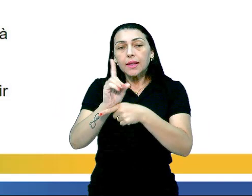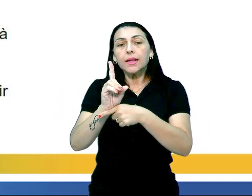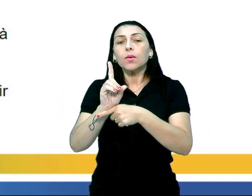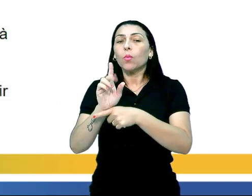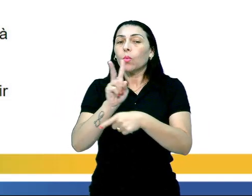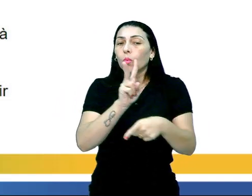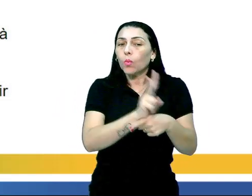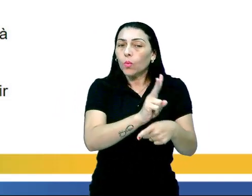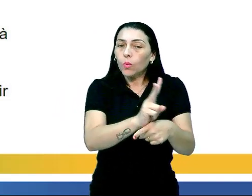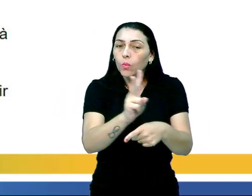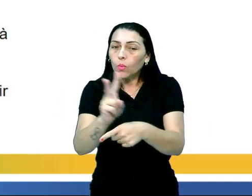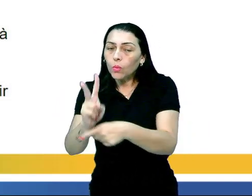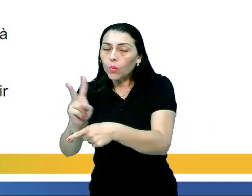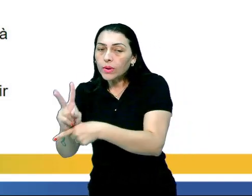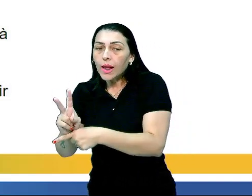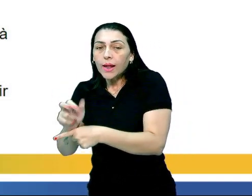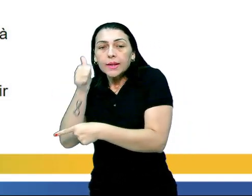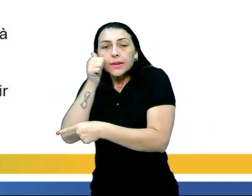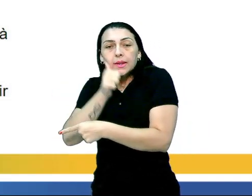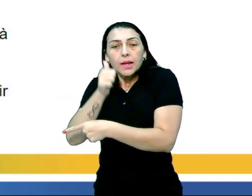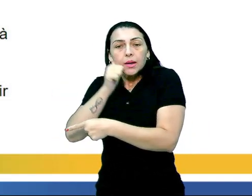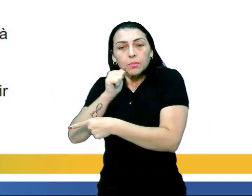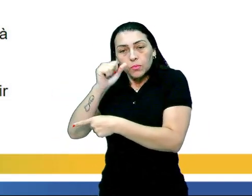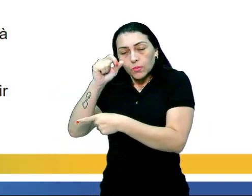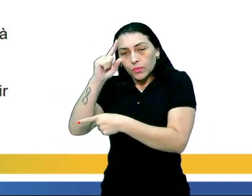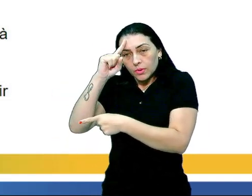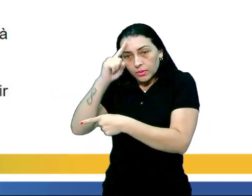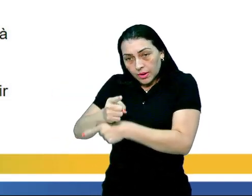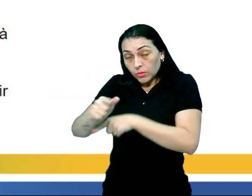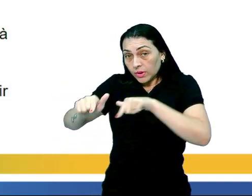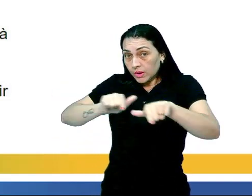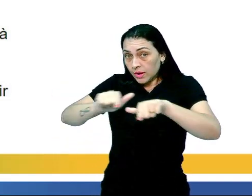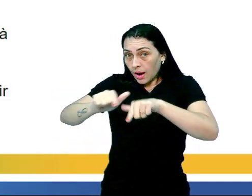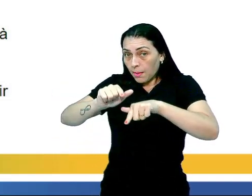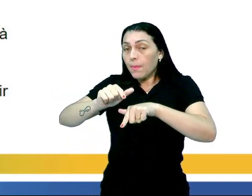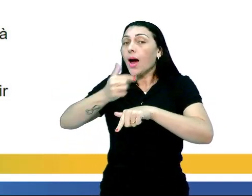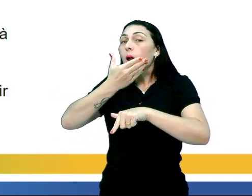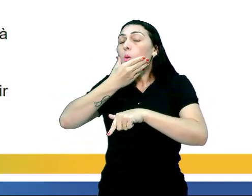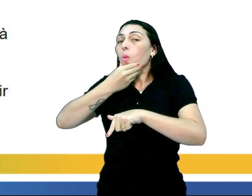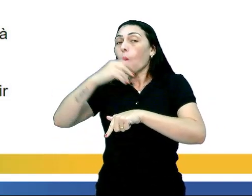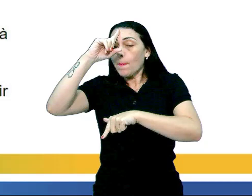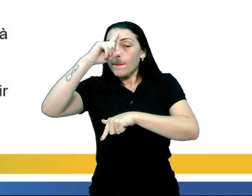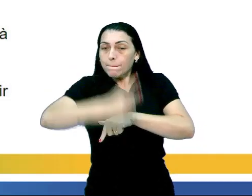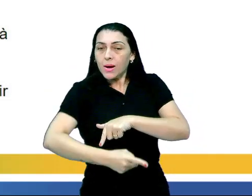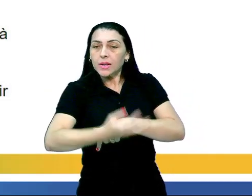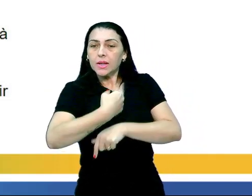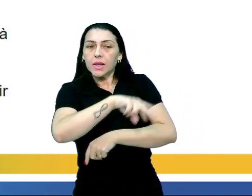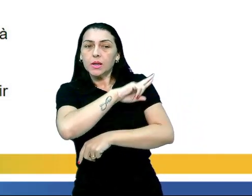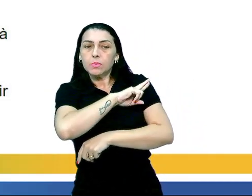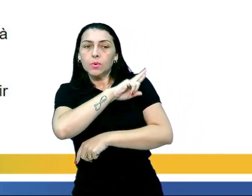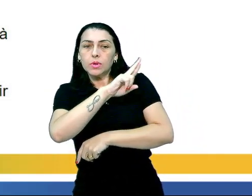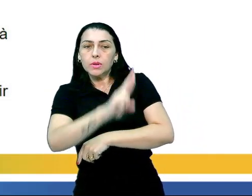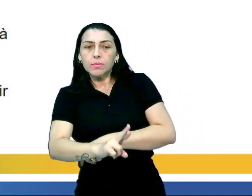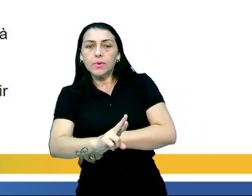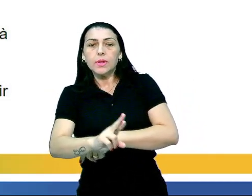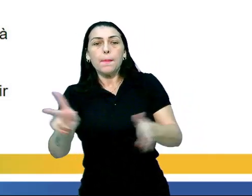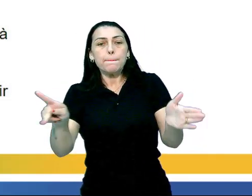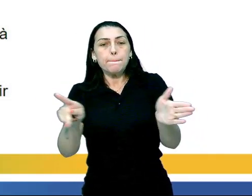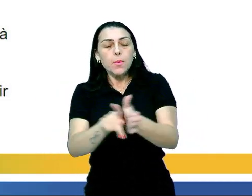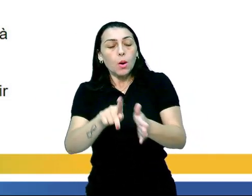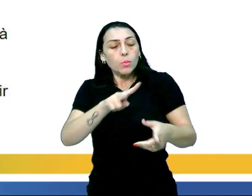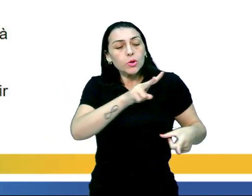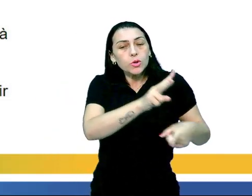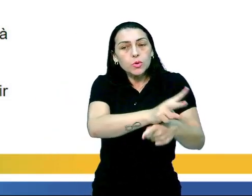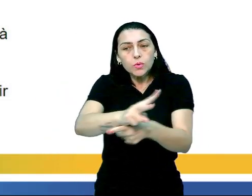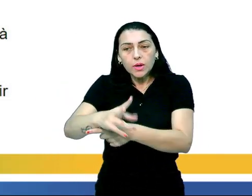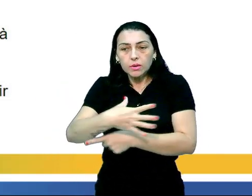a manutenção da subordinação das mulheres ao trabalho doméstico e a responsabilidade exclusiva